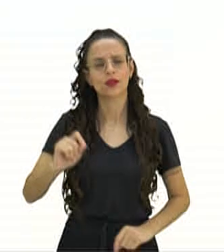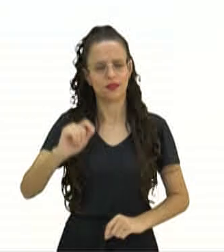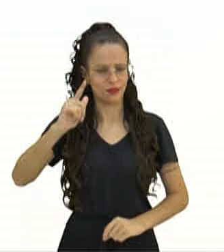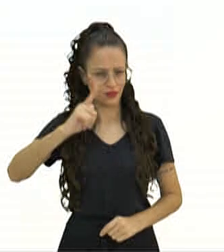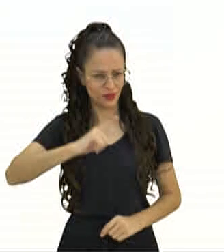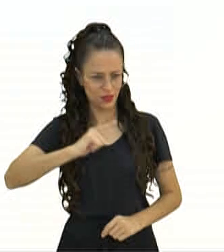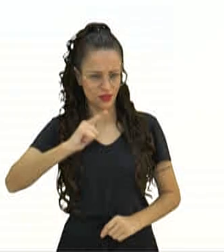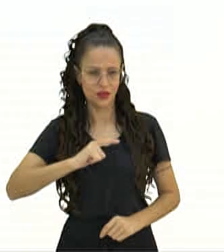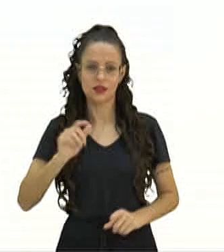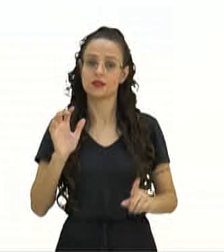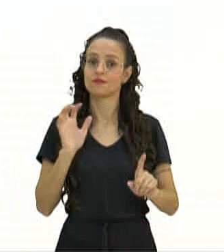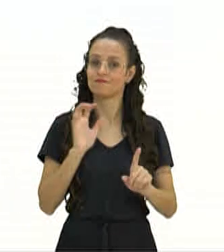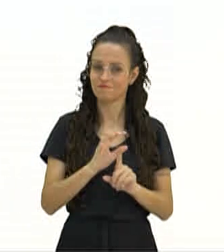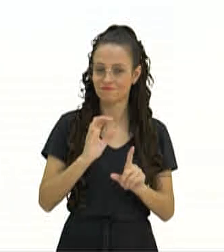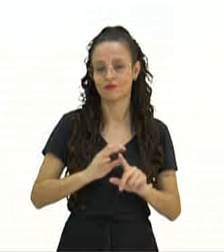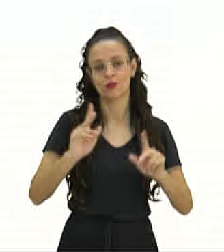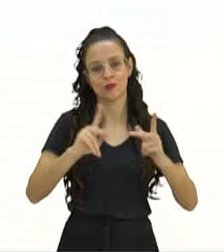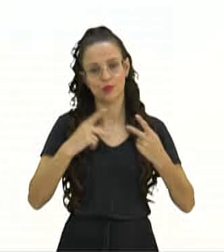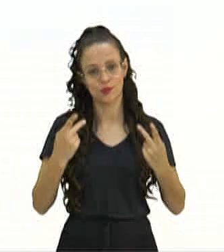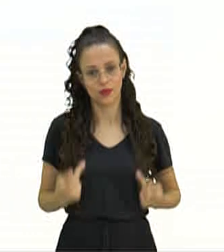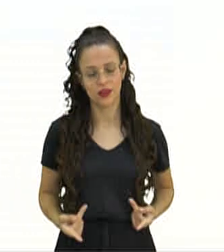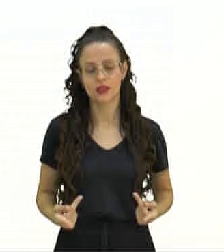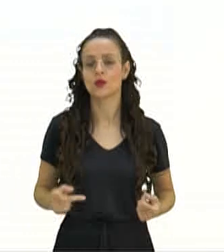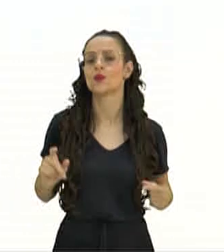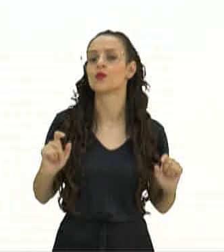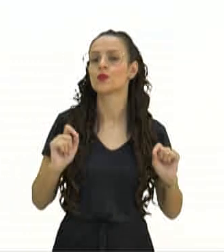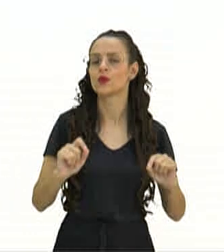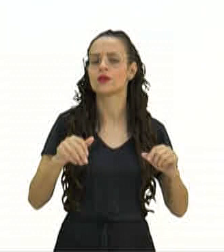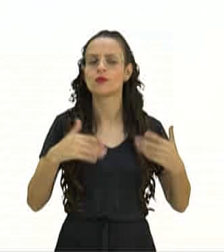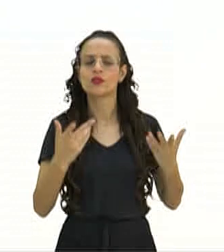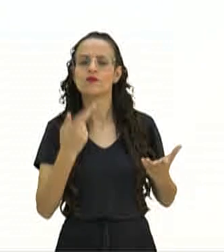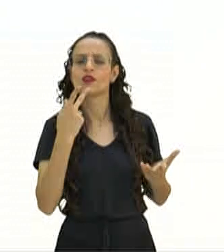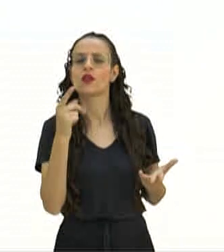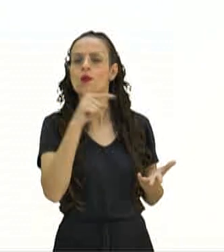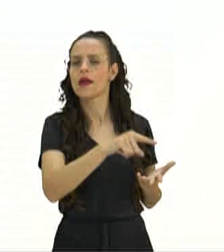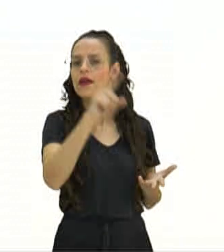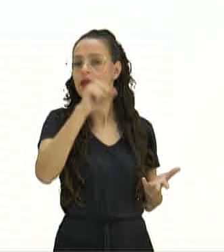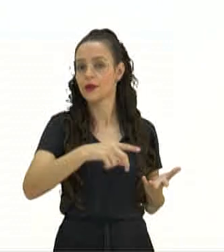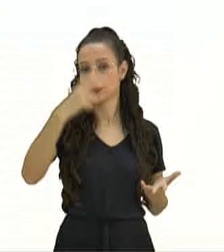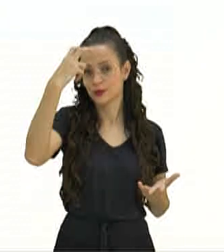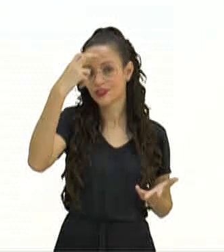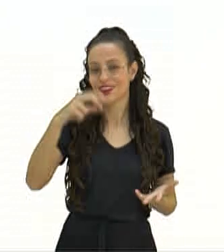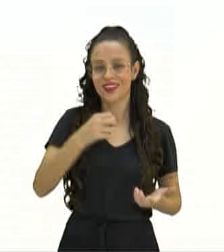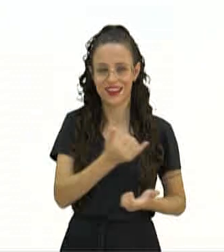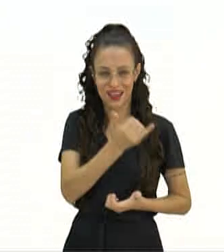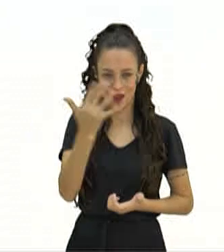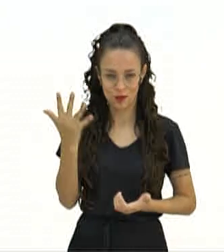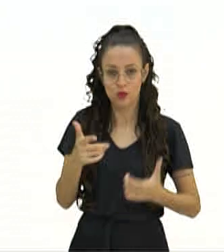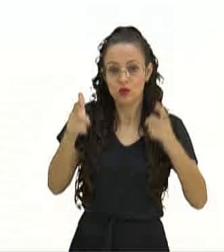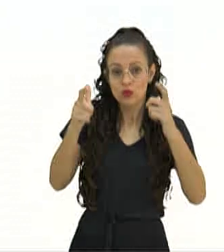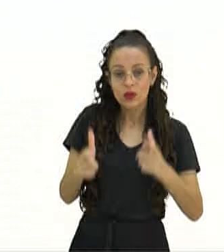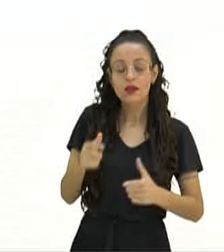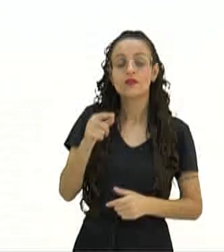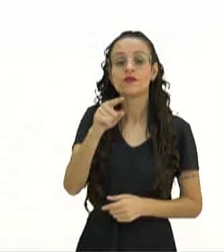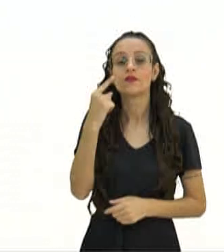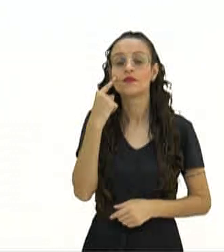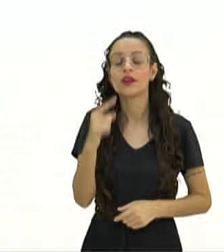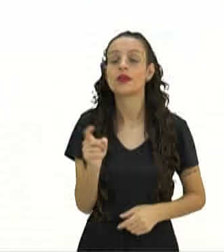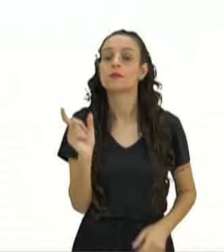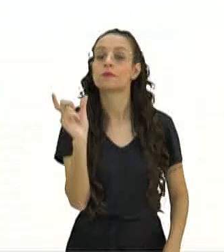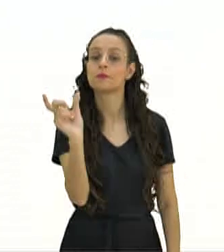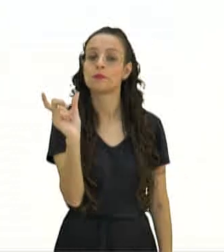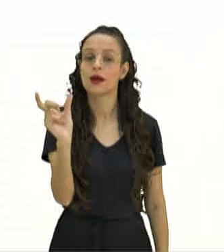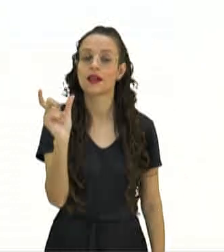sofreu intervenção humana. Quando que eu digo que é uma paisagem cultural? Em alguns lugares vocês encontram também a palavrinha